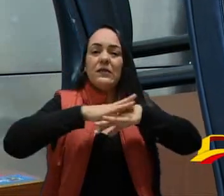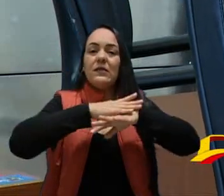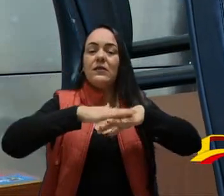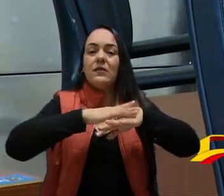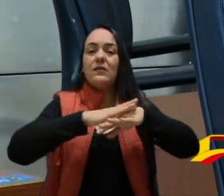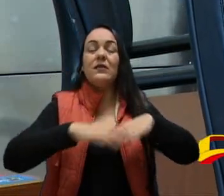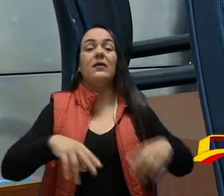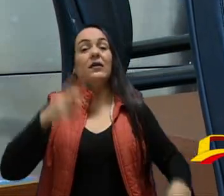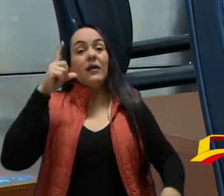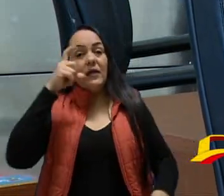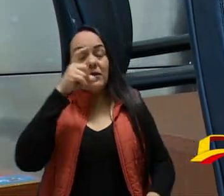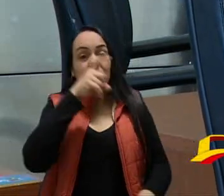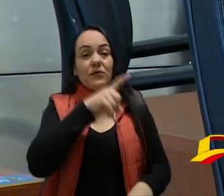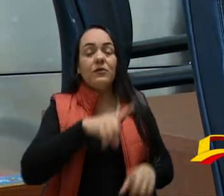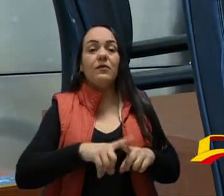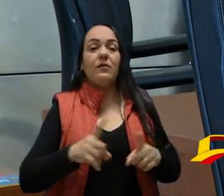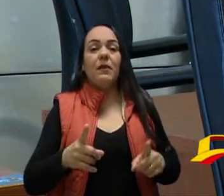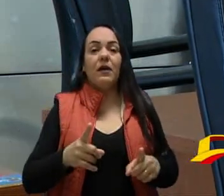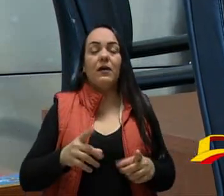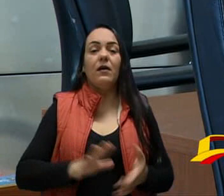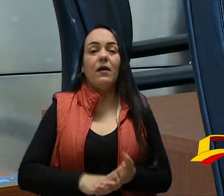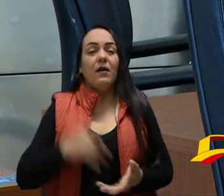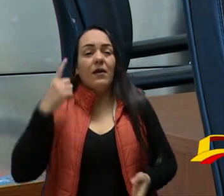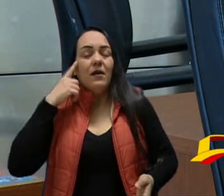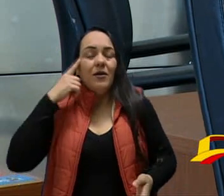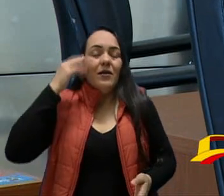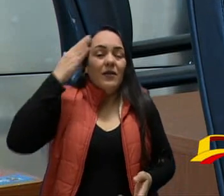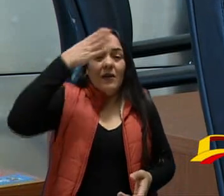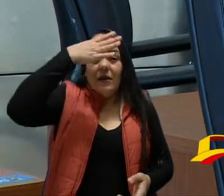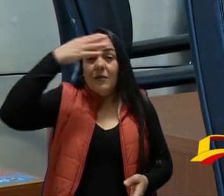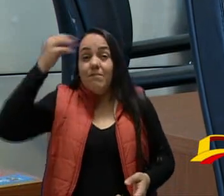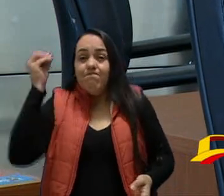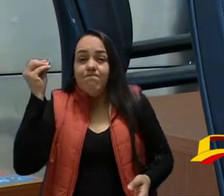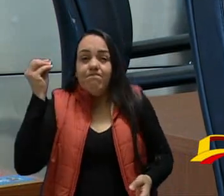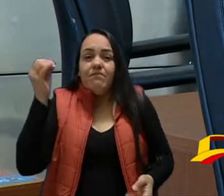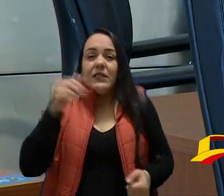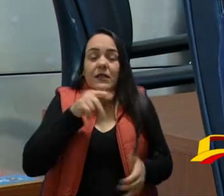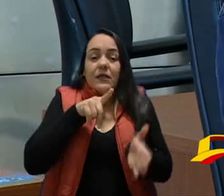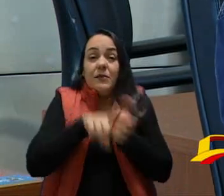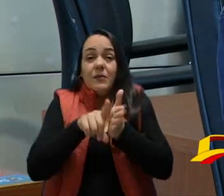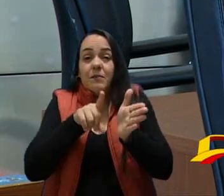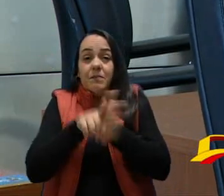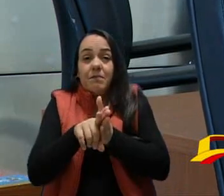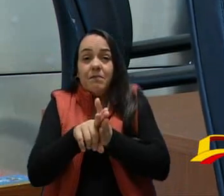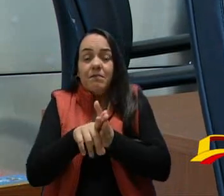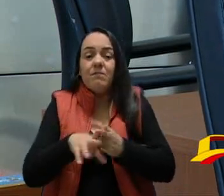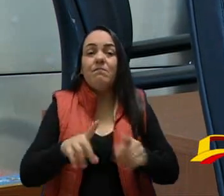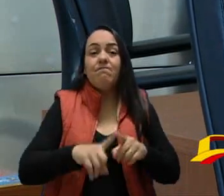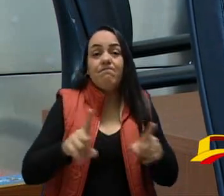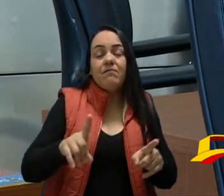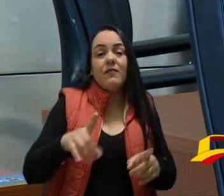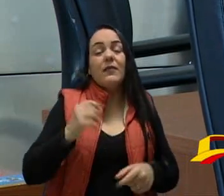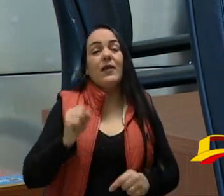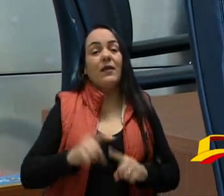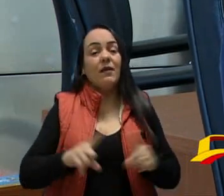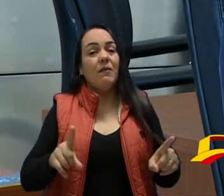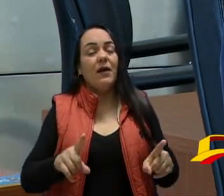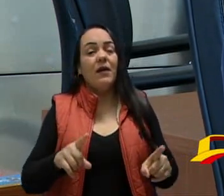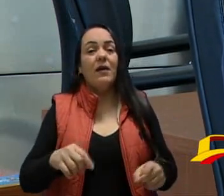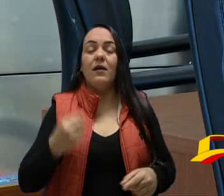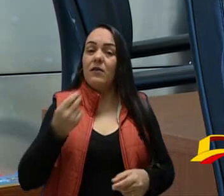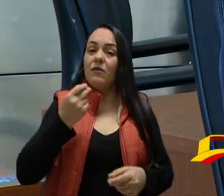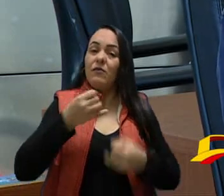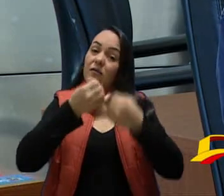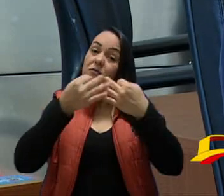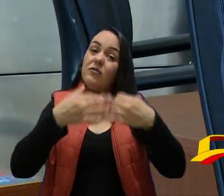sobre isso a nossa atende o branco agora queria perguntar a senhora da glória tá tudo bem mas vamos lá eu vou só fazer